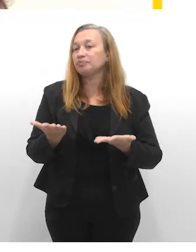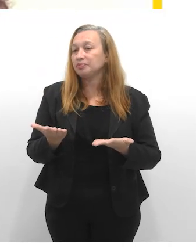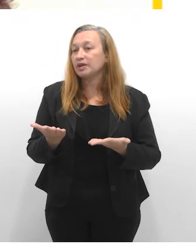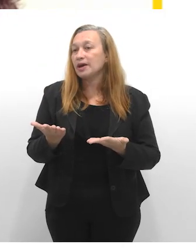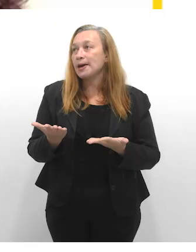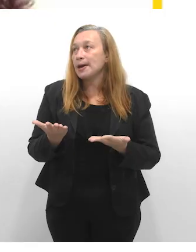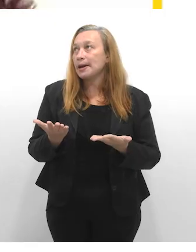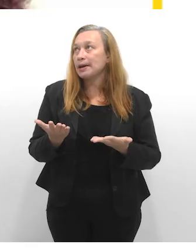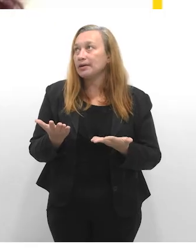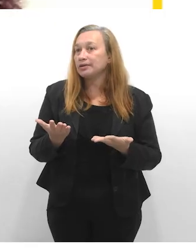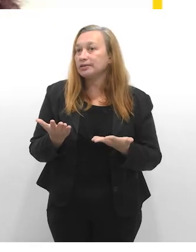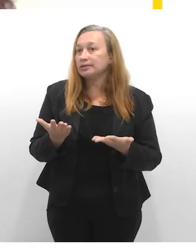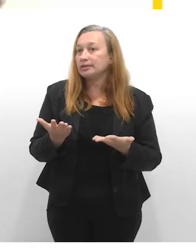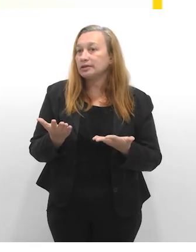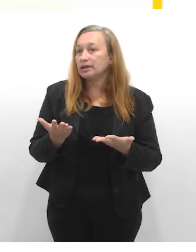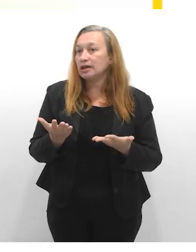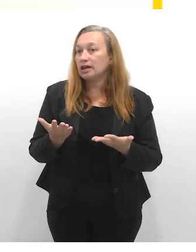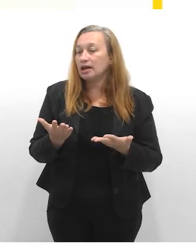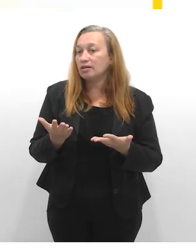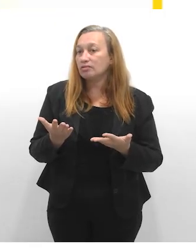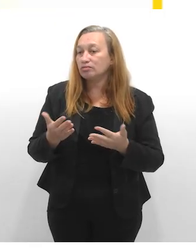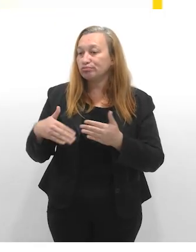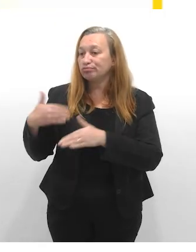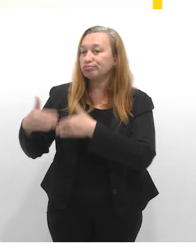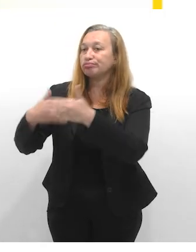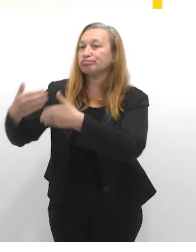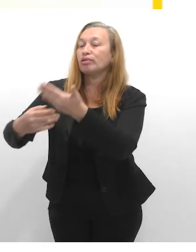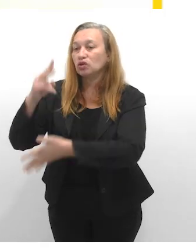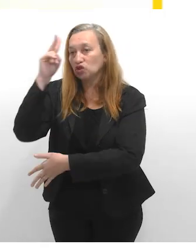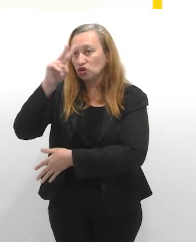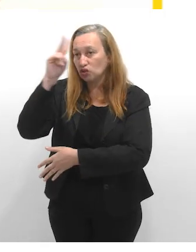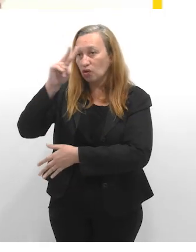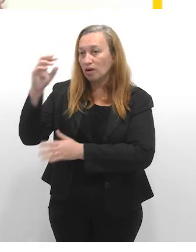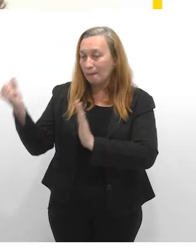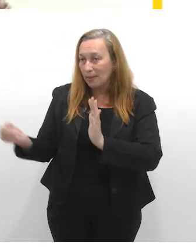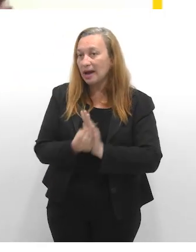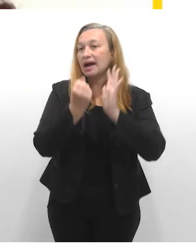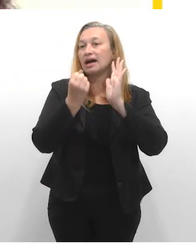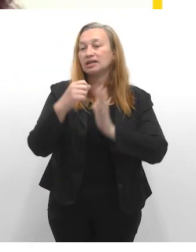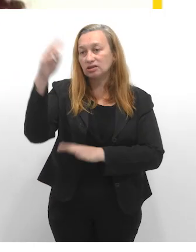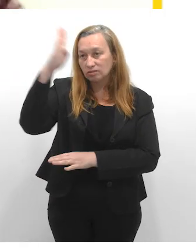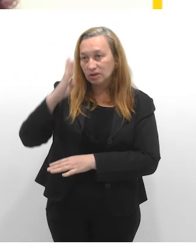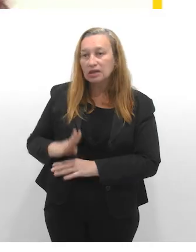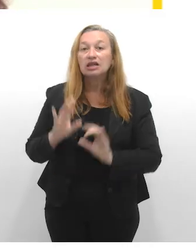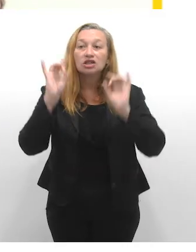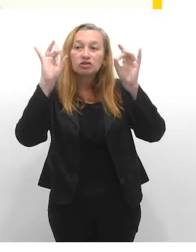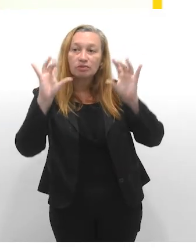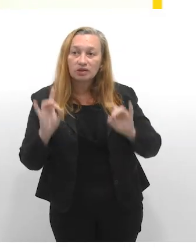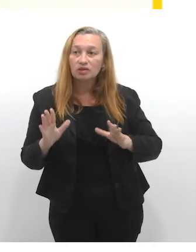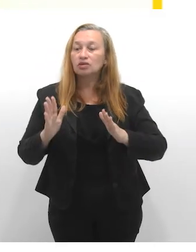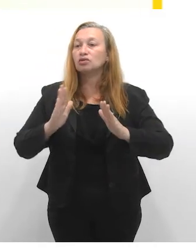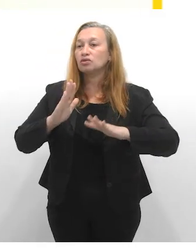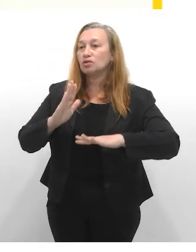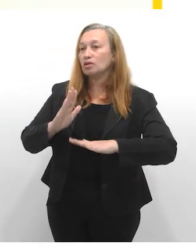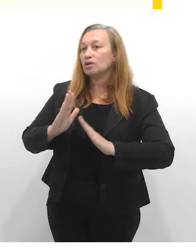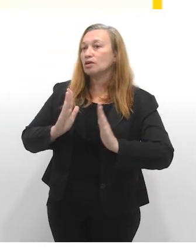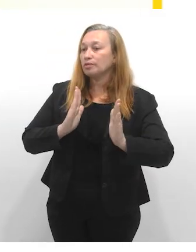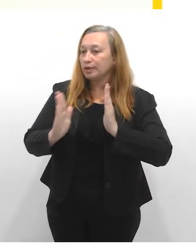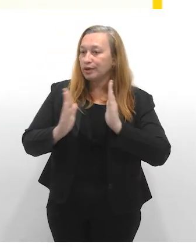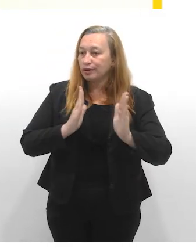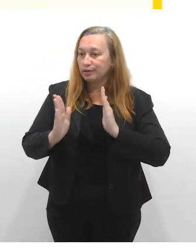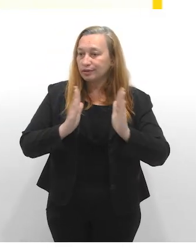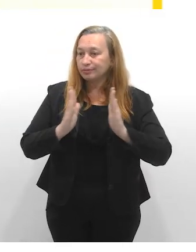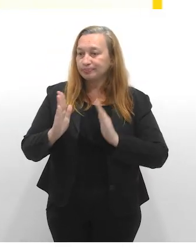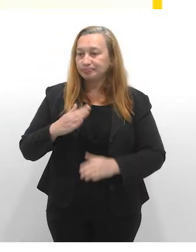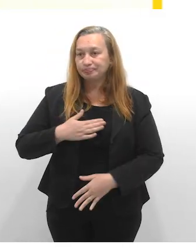Essa condição ela é muito fermentada ao longo da história do Brasil, especialmente no momento da